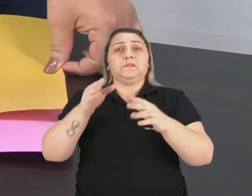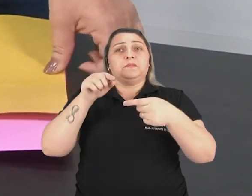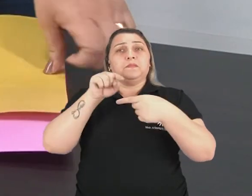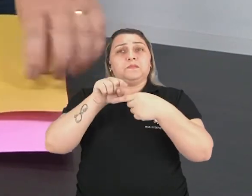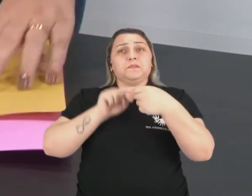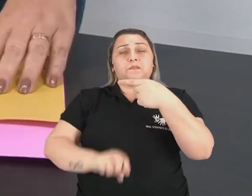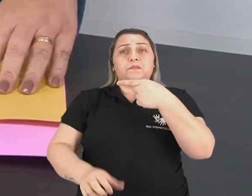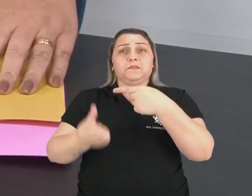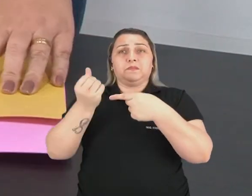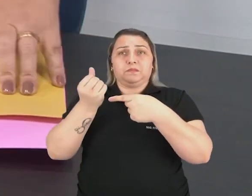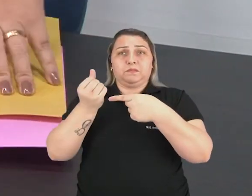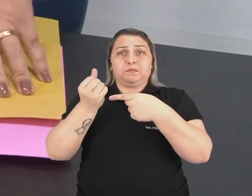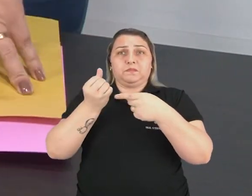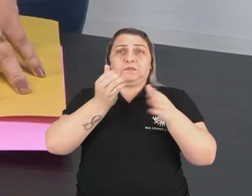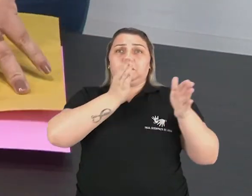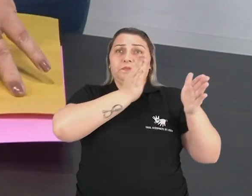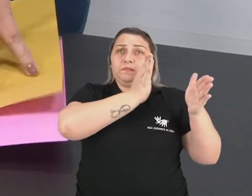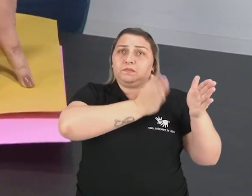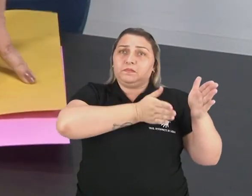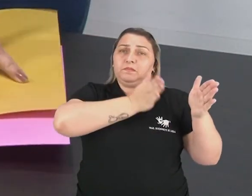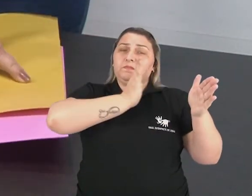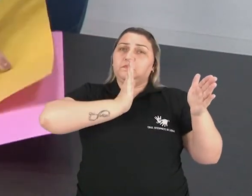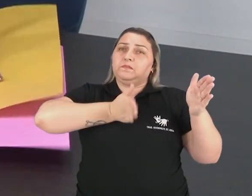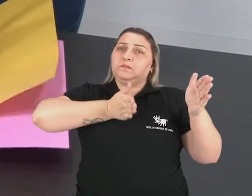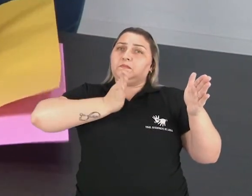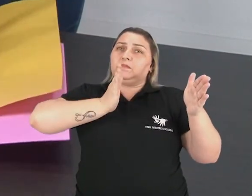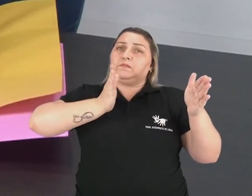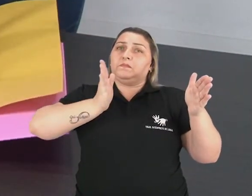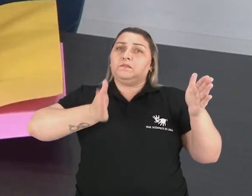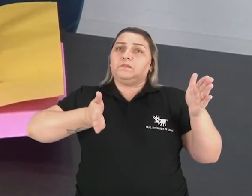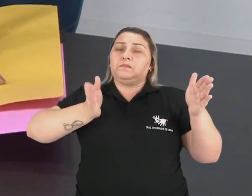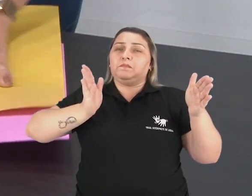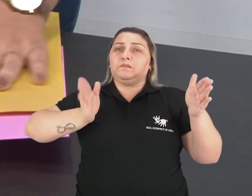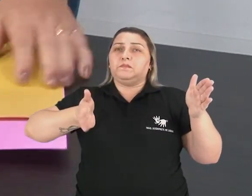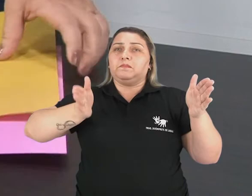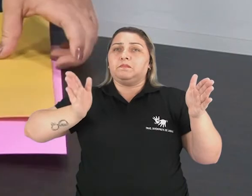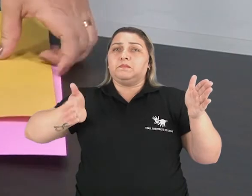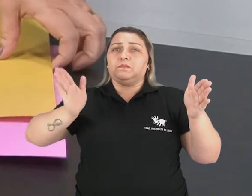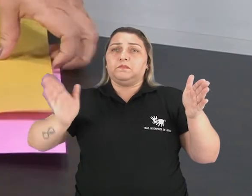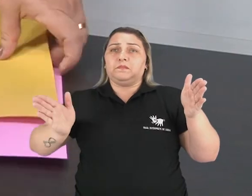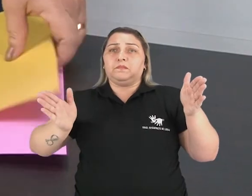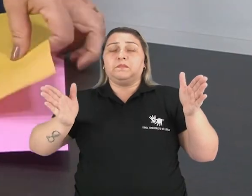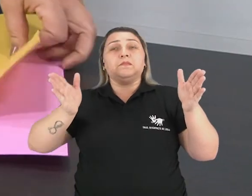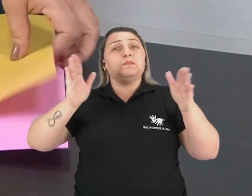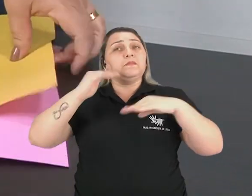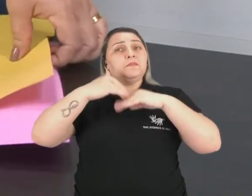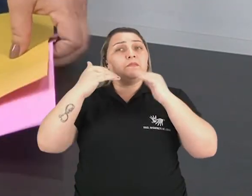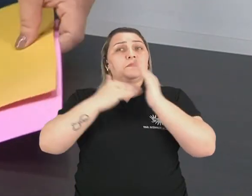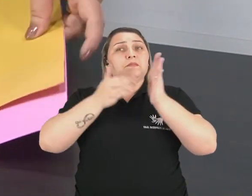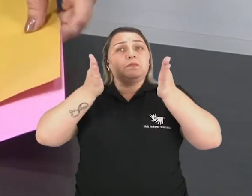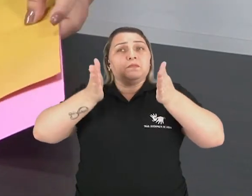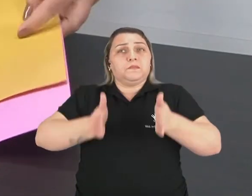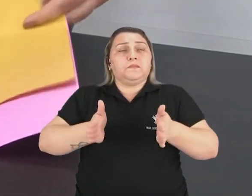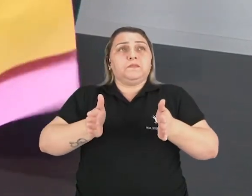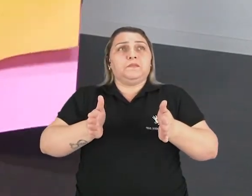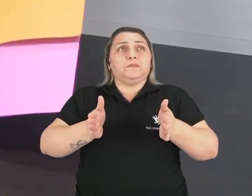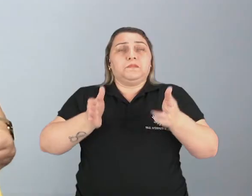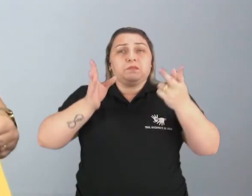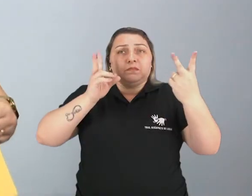dividi em 6 vezes, né? Vamos imaginar que todos os tamanhos